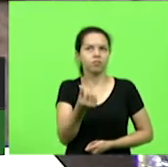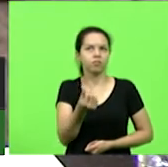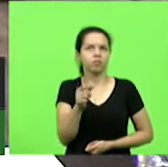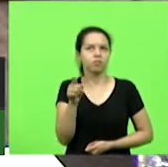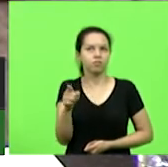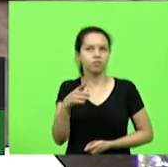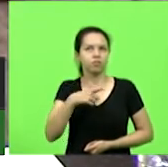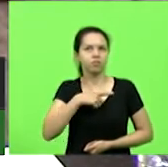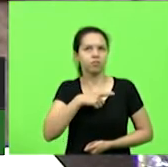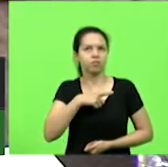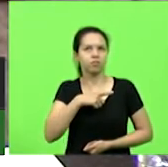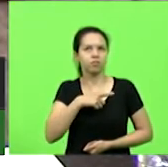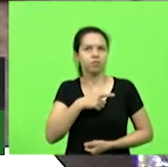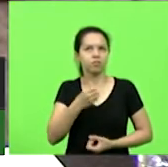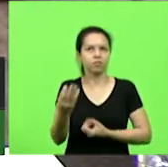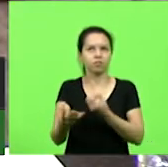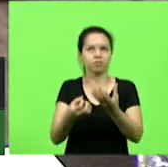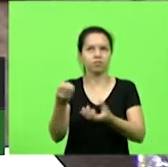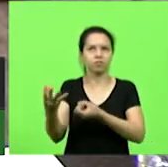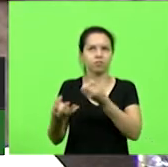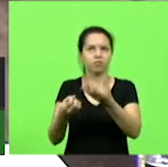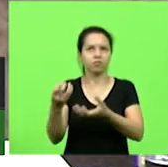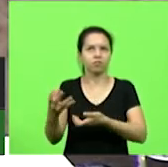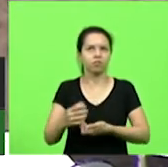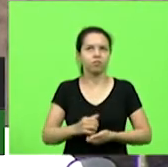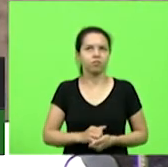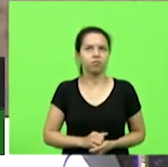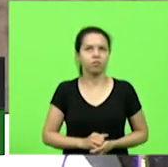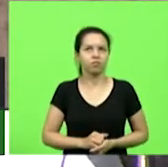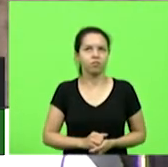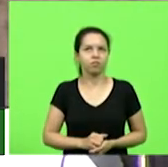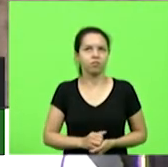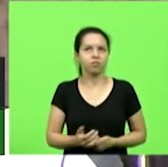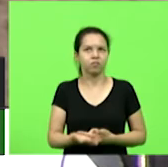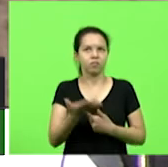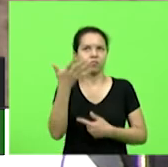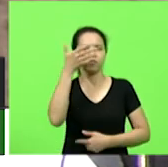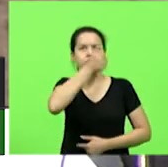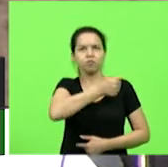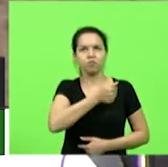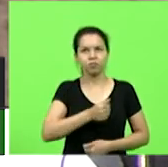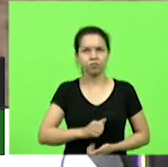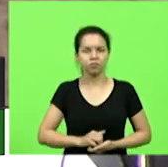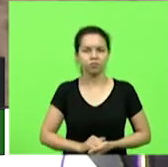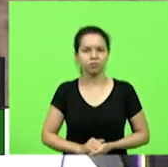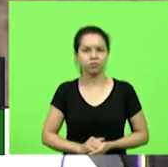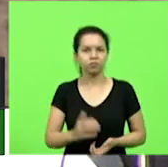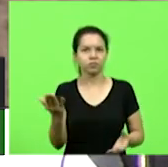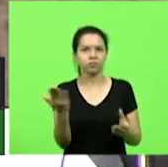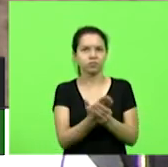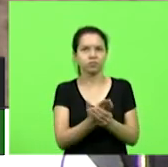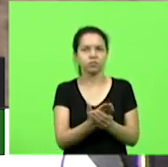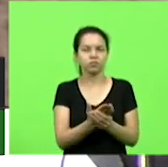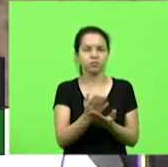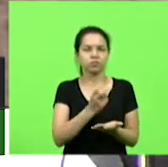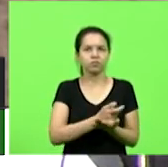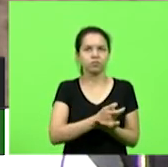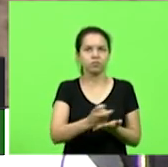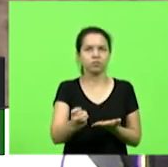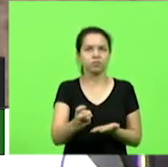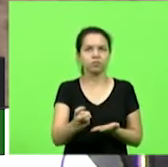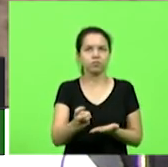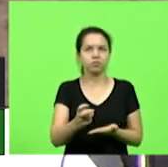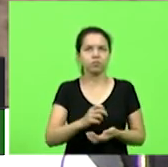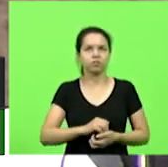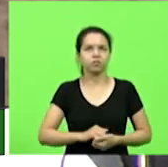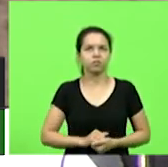tem distribuído aí para se salvar do processo de impeachment e para